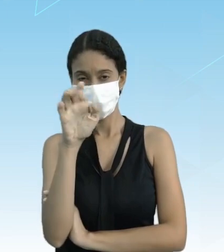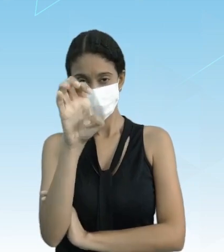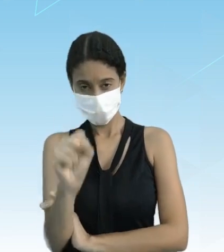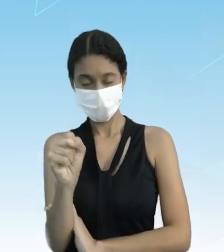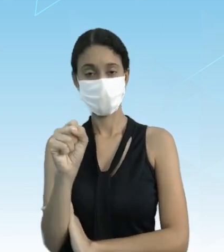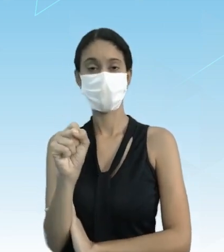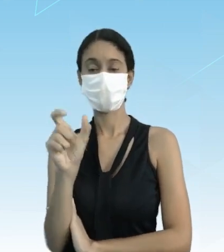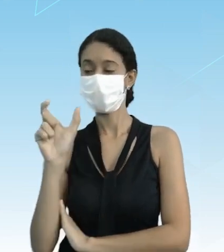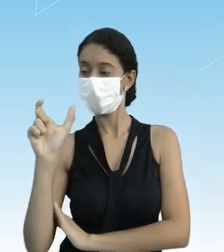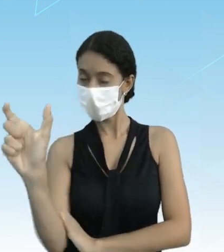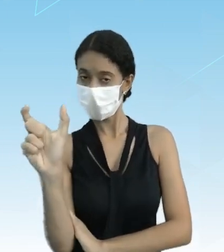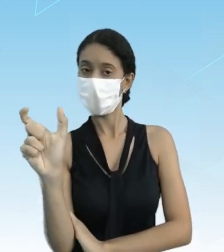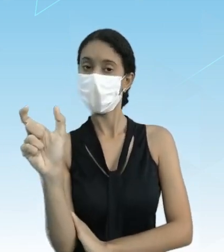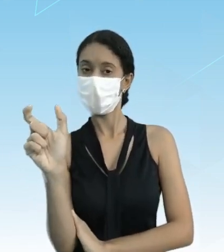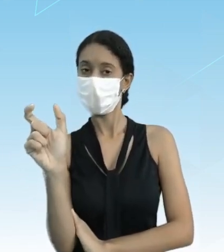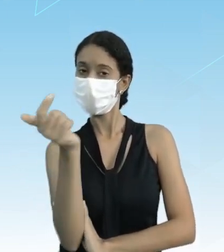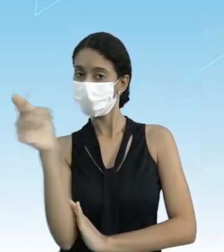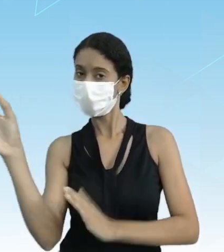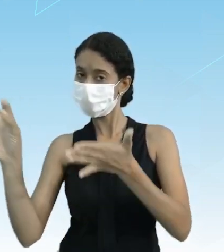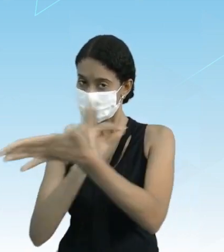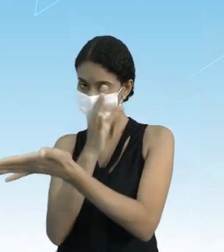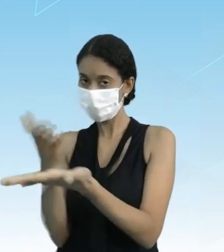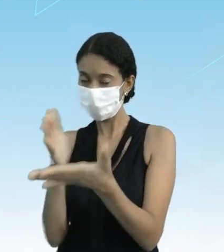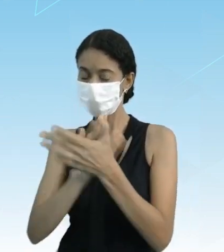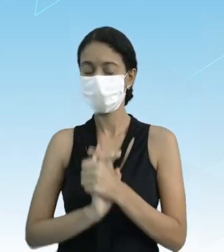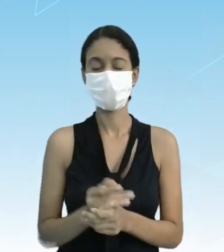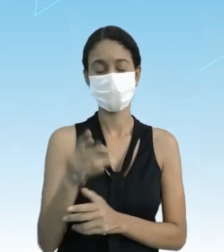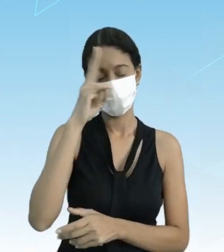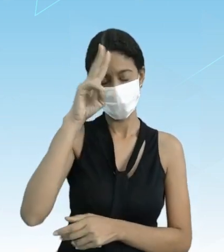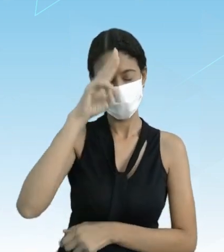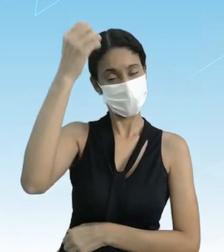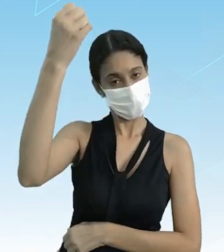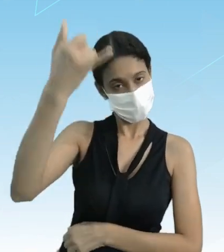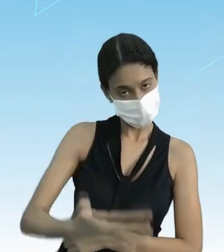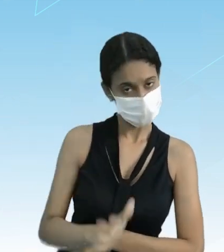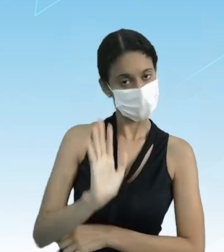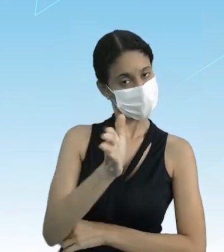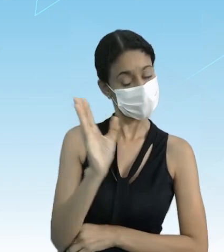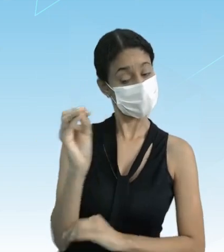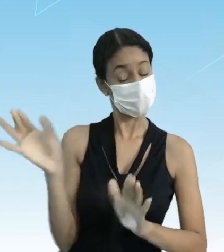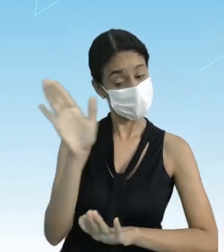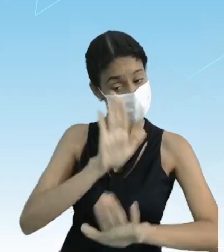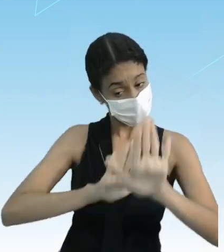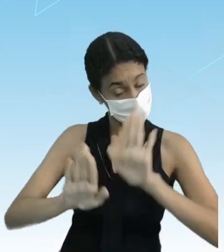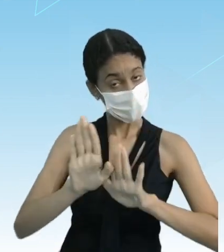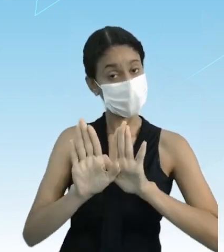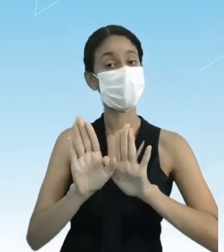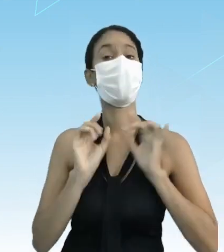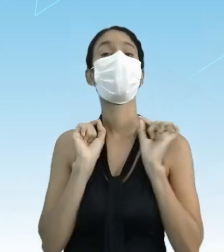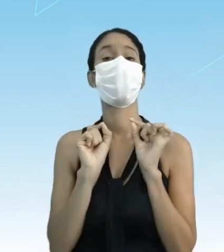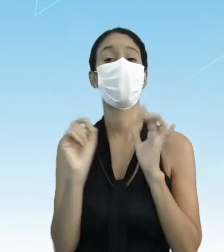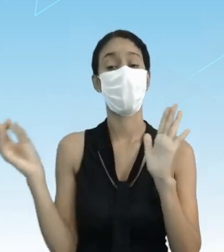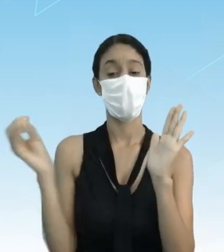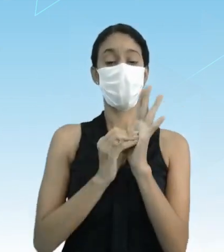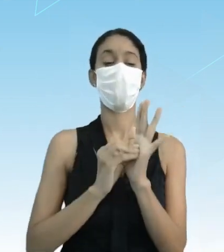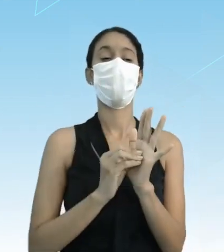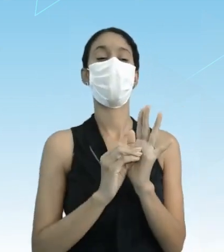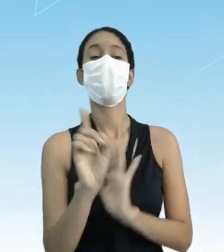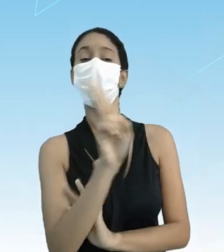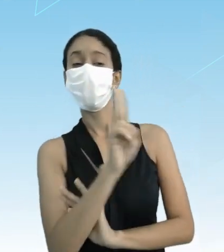certo? Lembrar que nós já falamos na aula passada justamente esse cuidado em colocar a autoria, segundo,